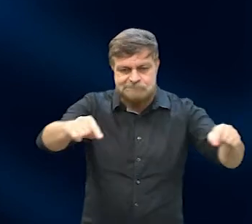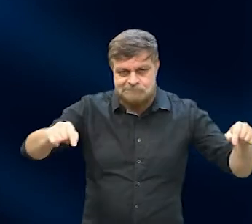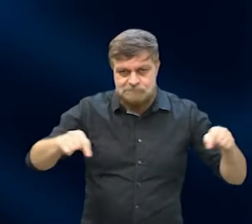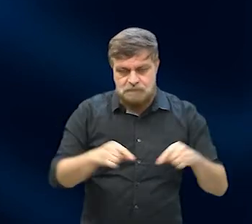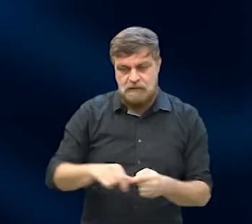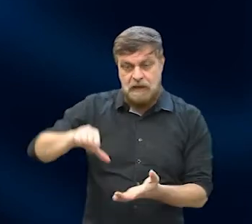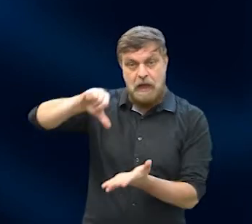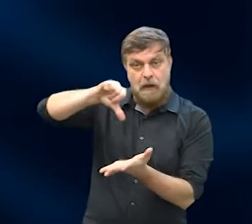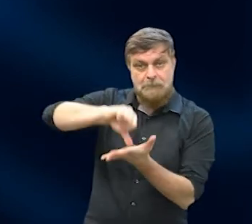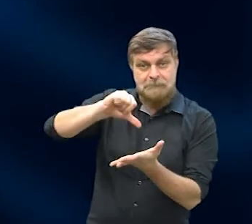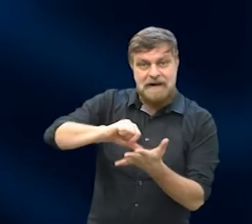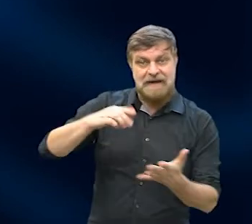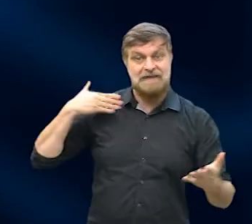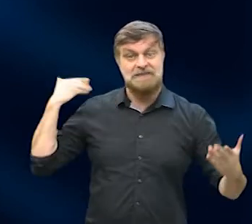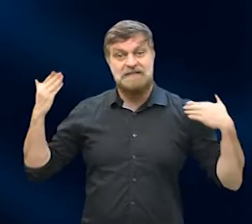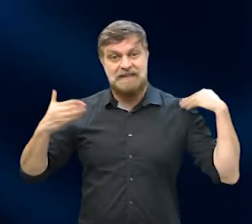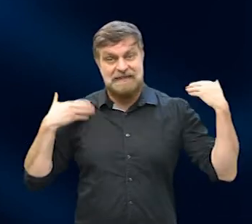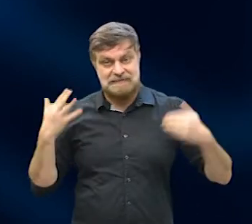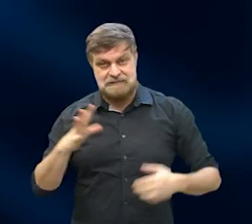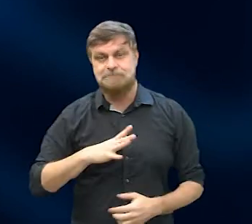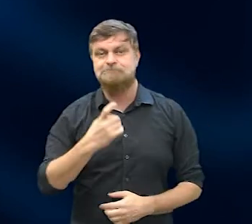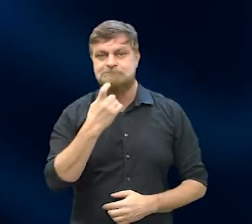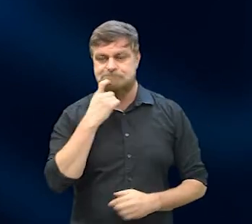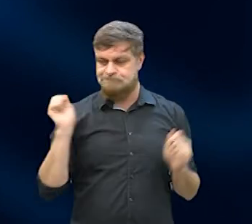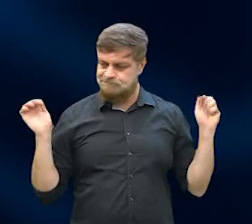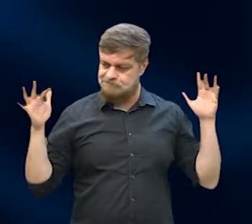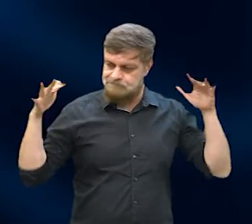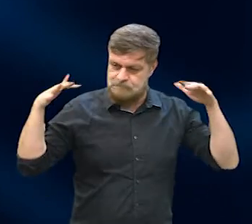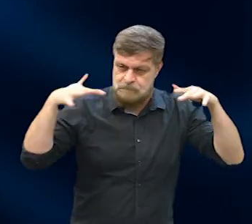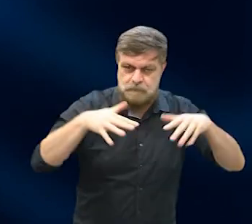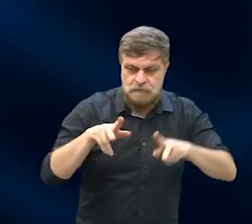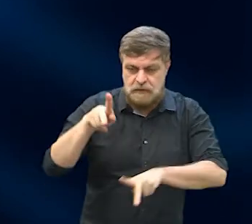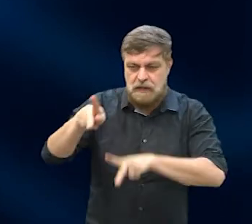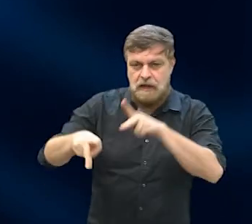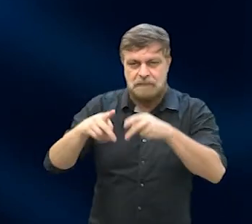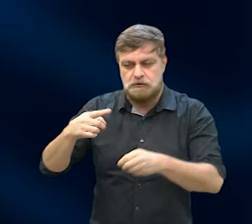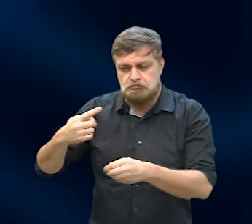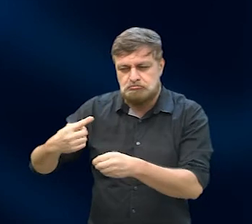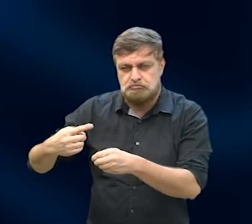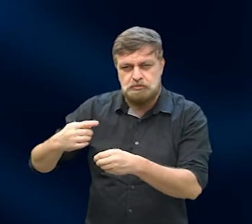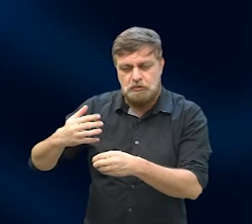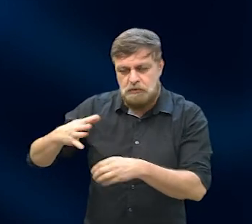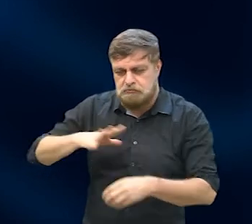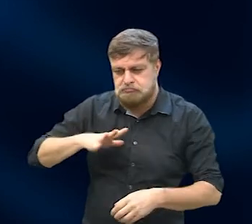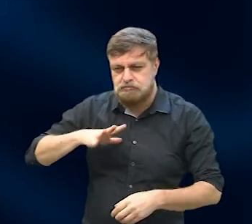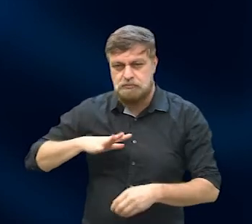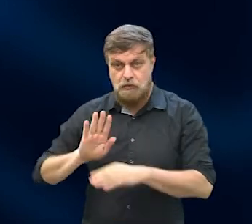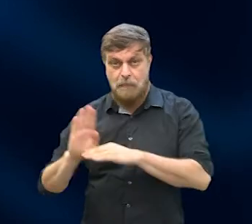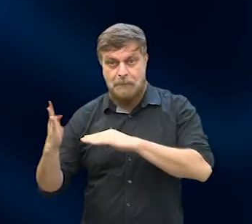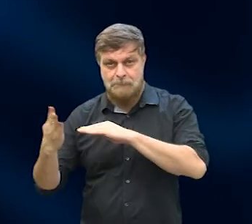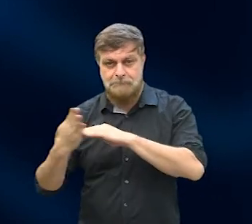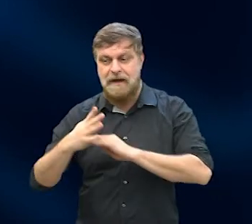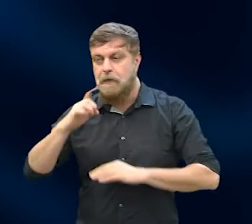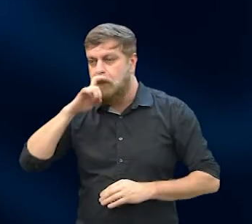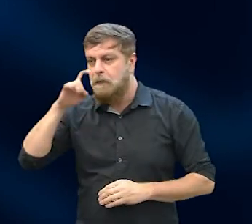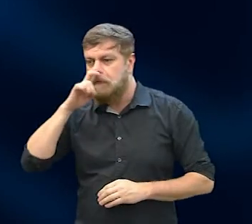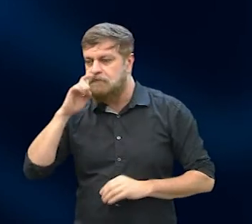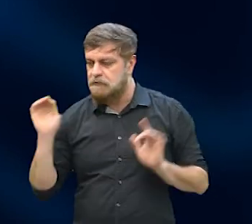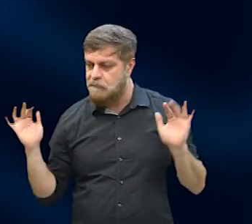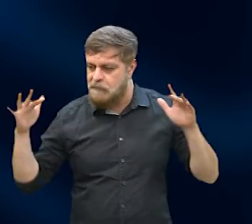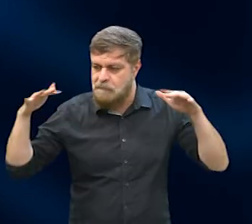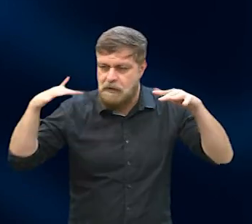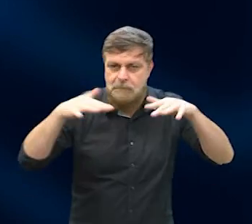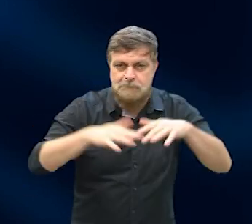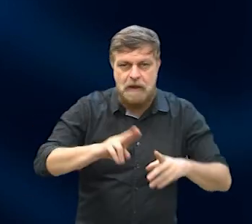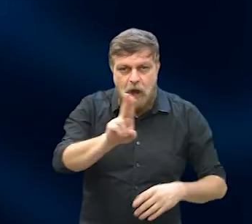o parque é importante Centro de Lazer para o município de Campinas atendendo moradores de toda a região do distrito do